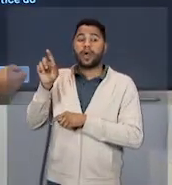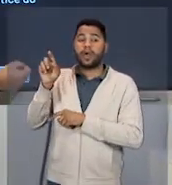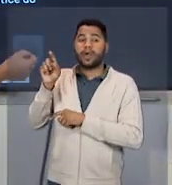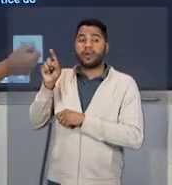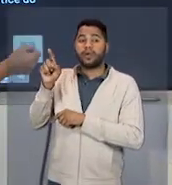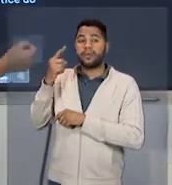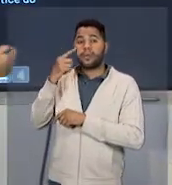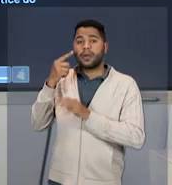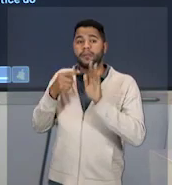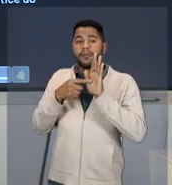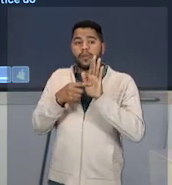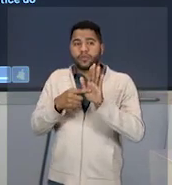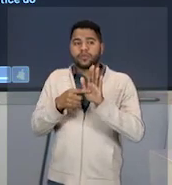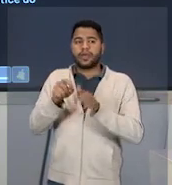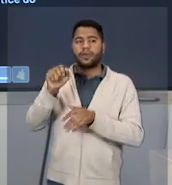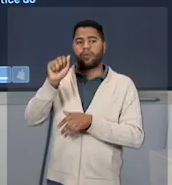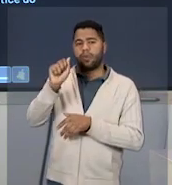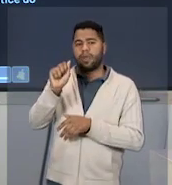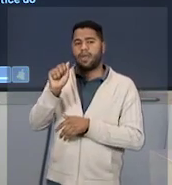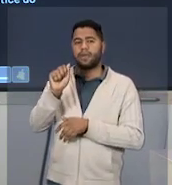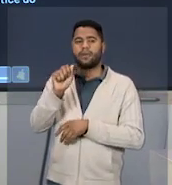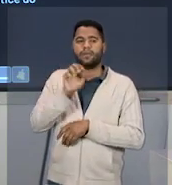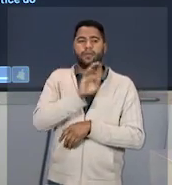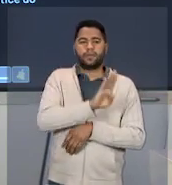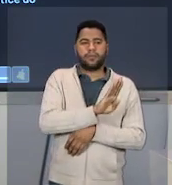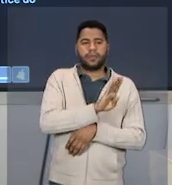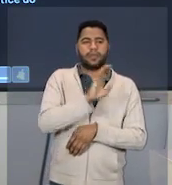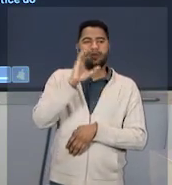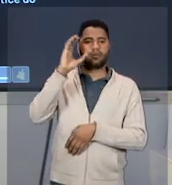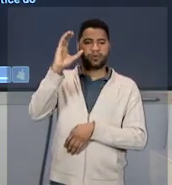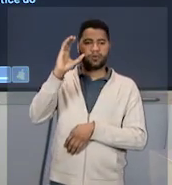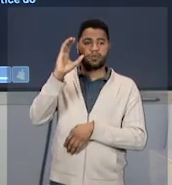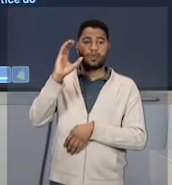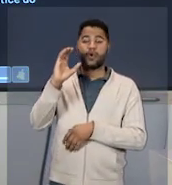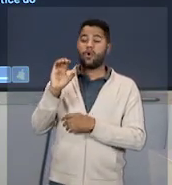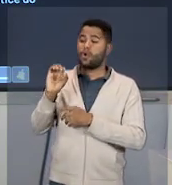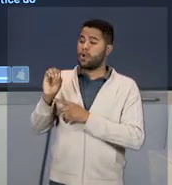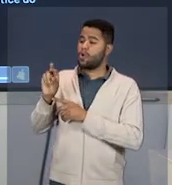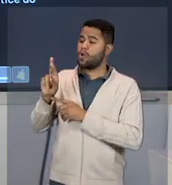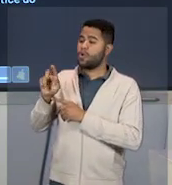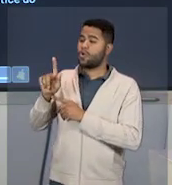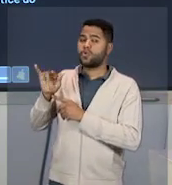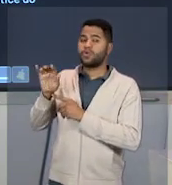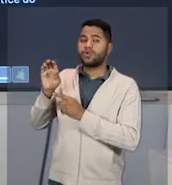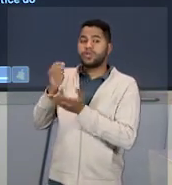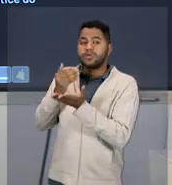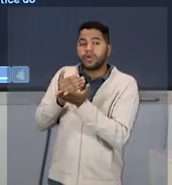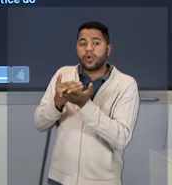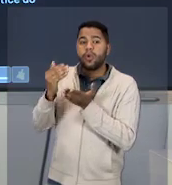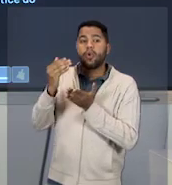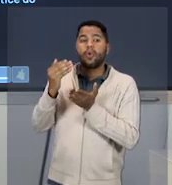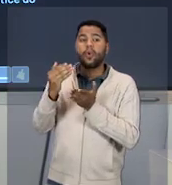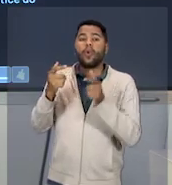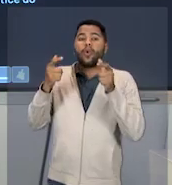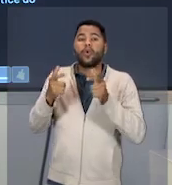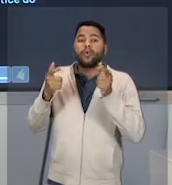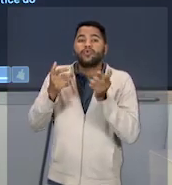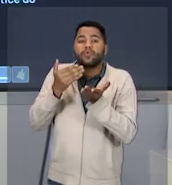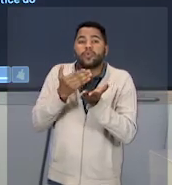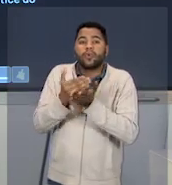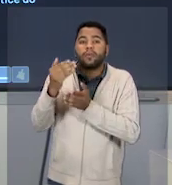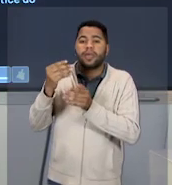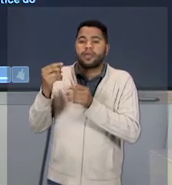bolota que é para você entender o que é origem. Origem é justamente isso, é esse ponto aqui, né? É onde